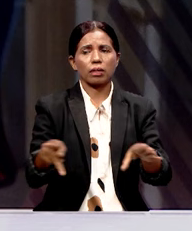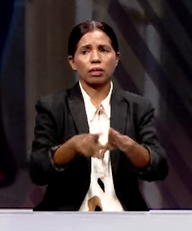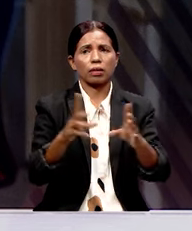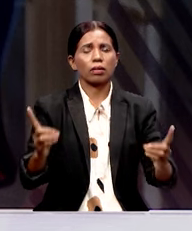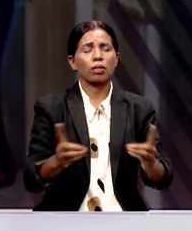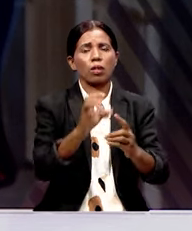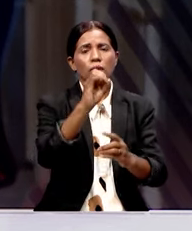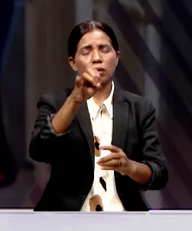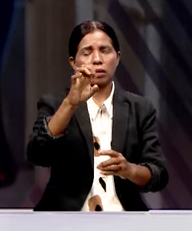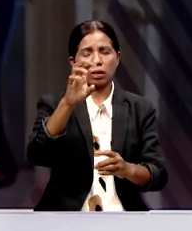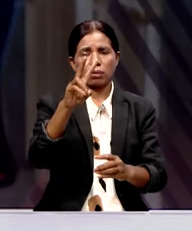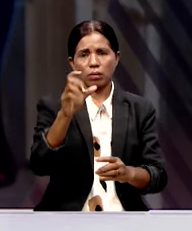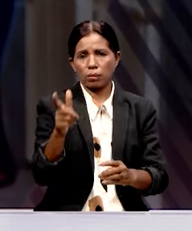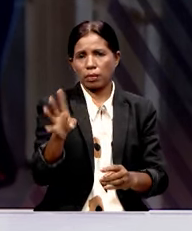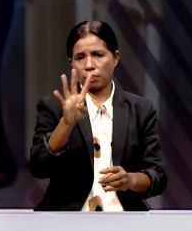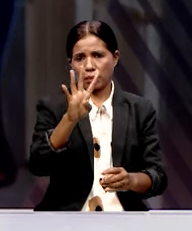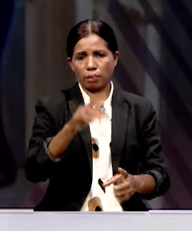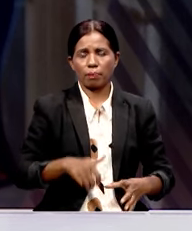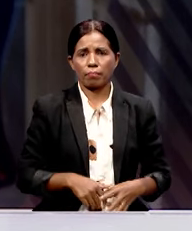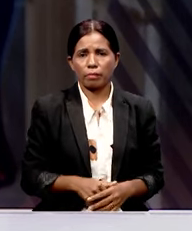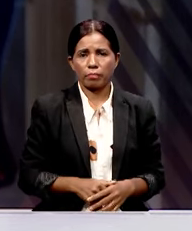hoje em Rua Runore Singhata.